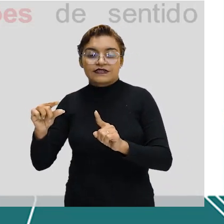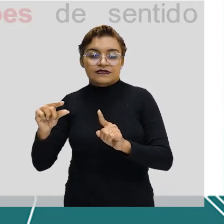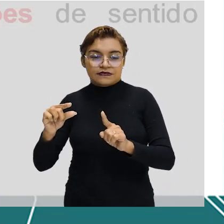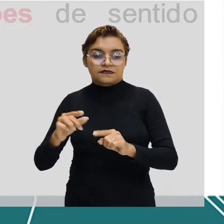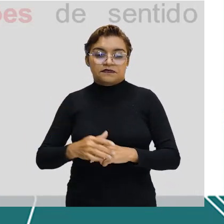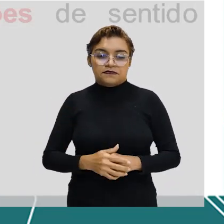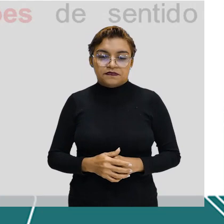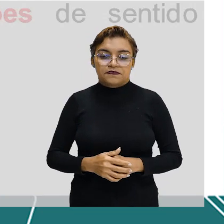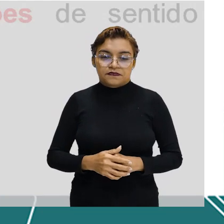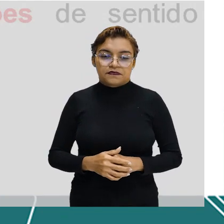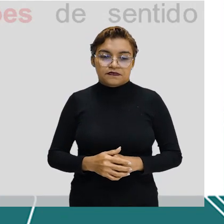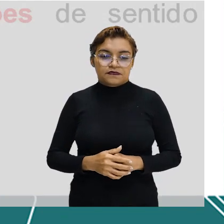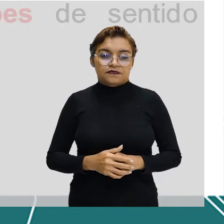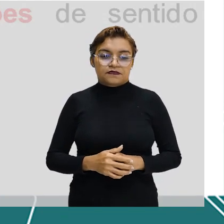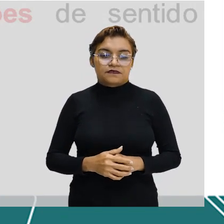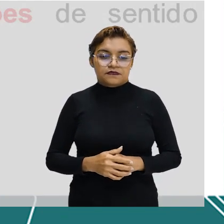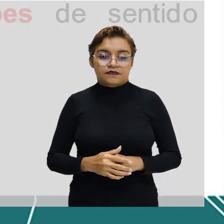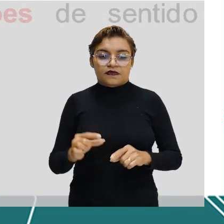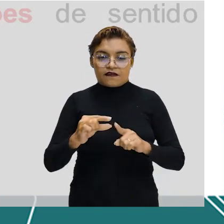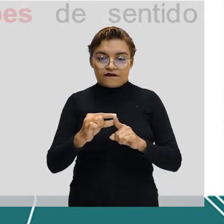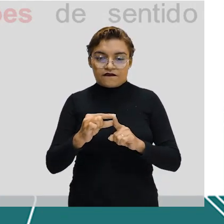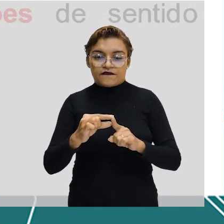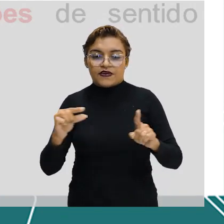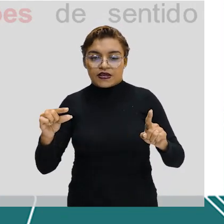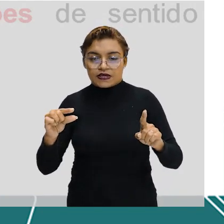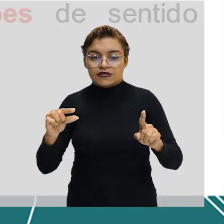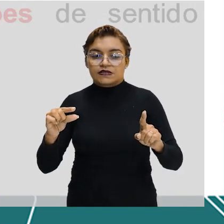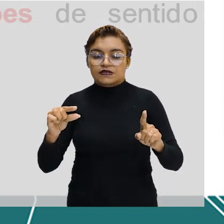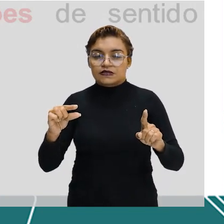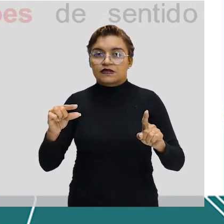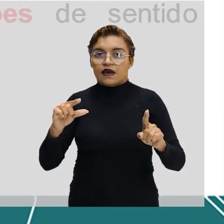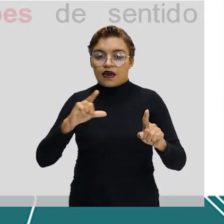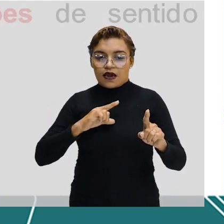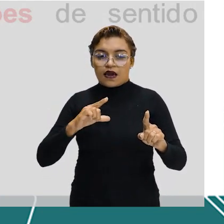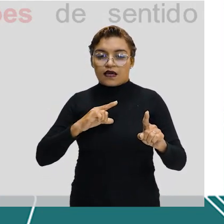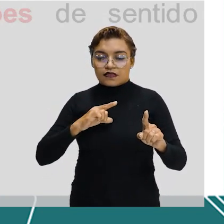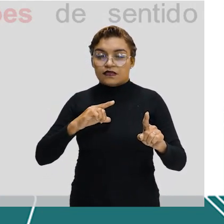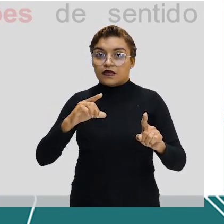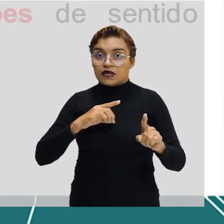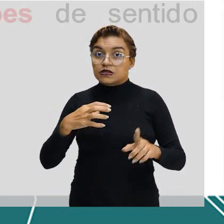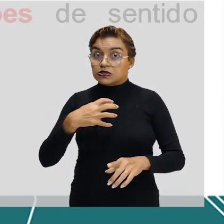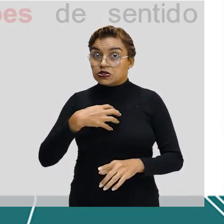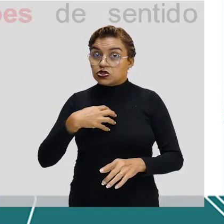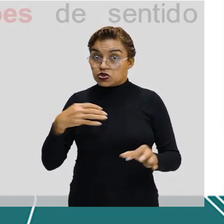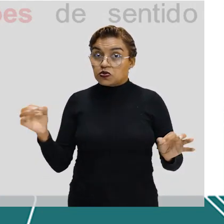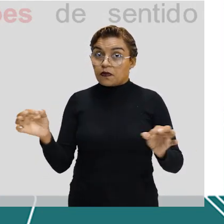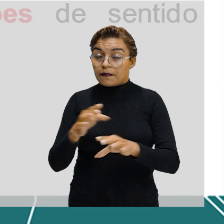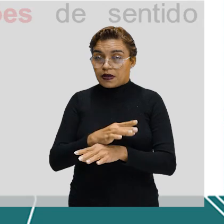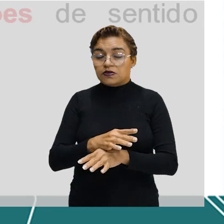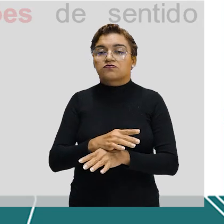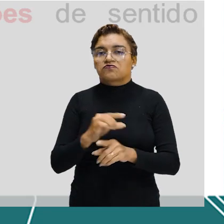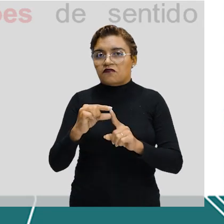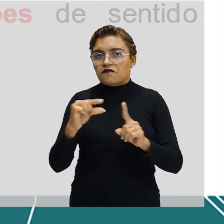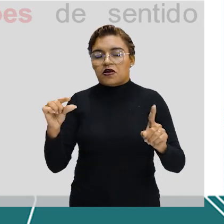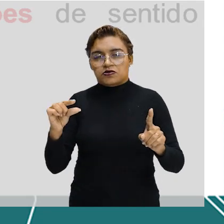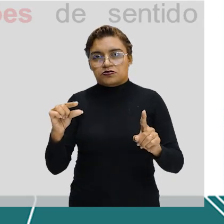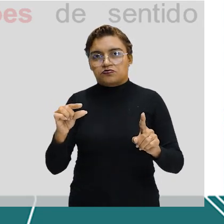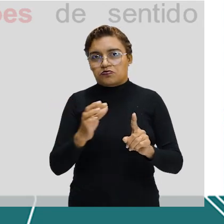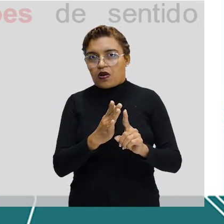período simples. Frase é todo enunciado, né, linguístico, que tem sentido completo. Né? É todo enunciado em sentido